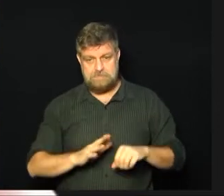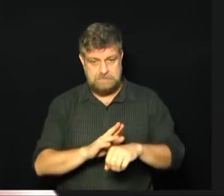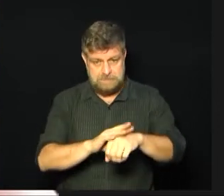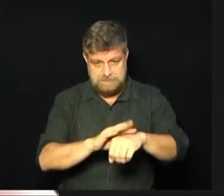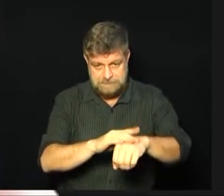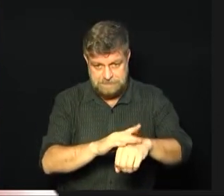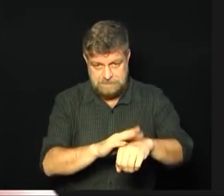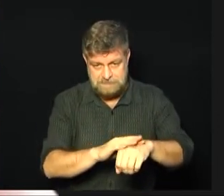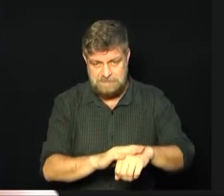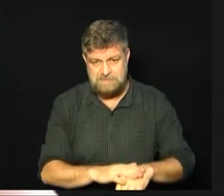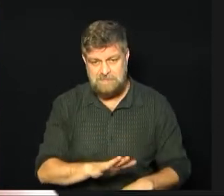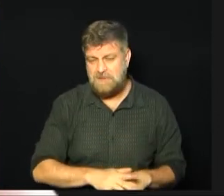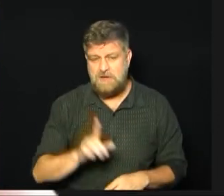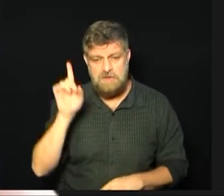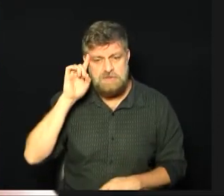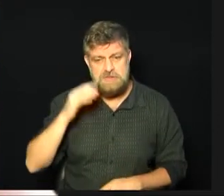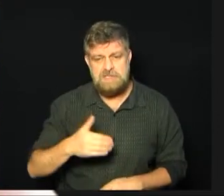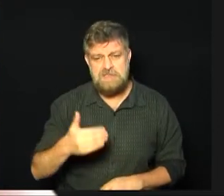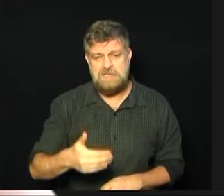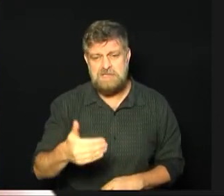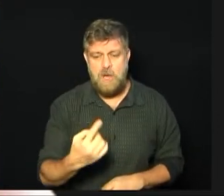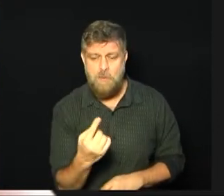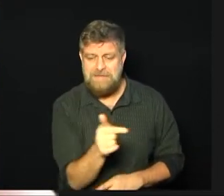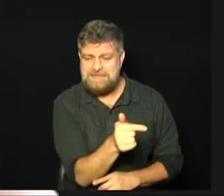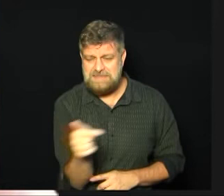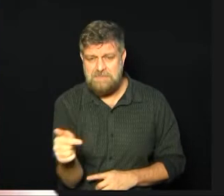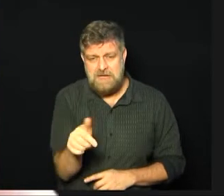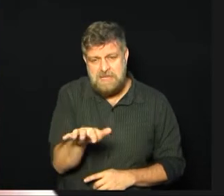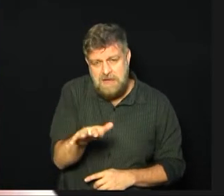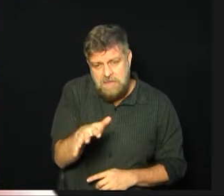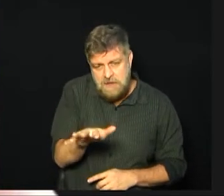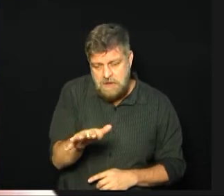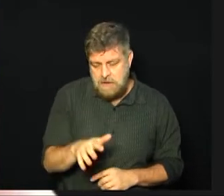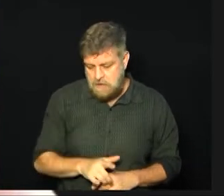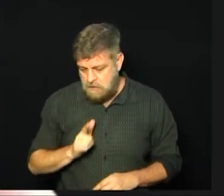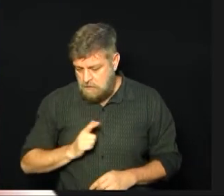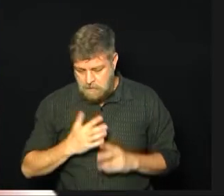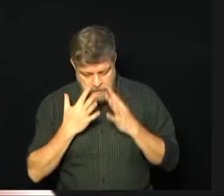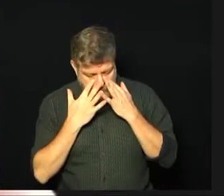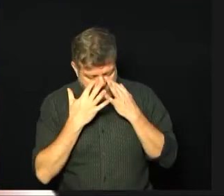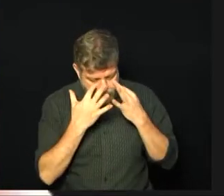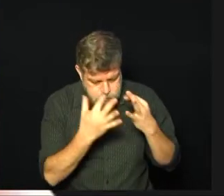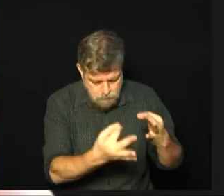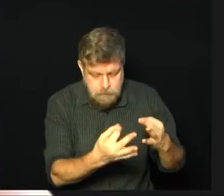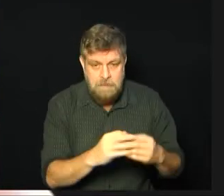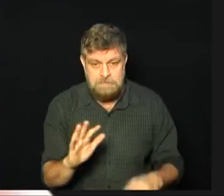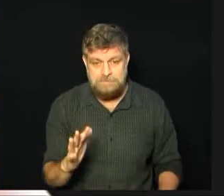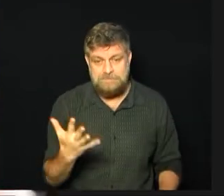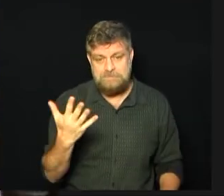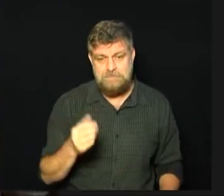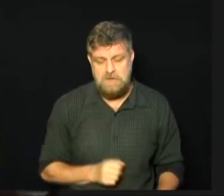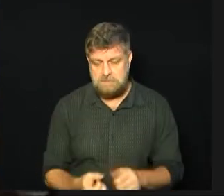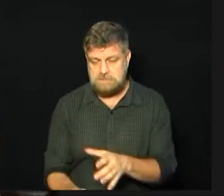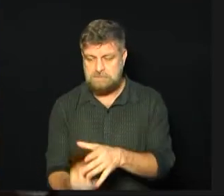doença que dura poucos dias, não dura mais do que uma semana, mas que chama atenção porque ela ocorre geralmente em surtos